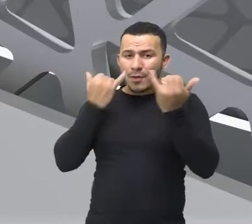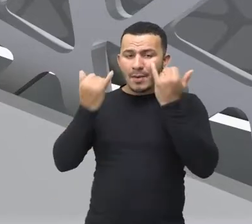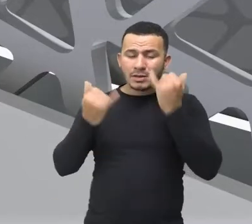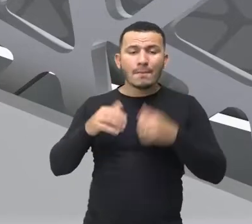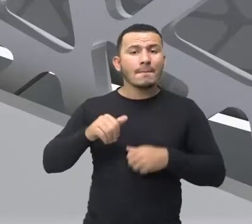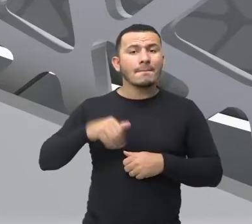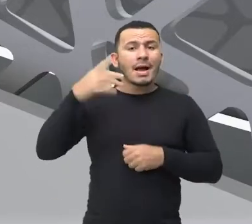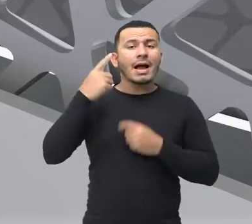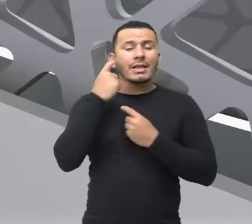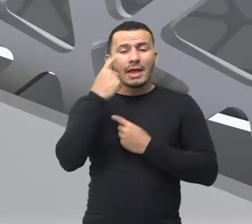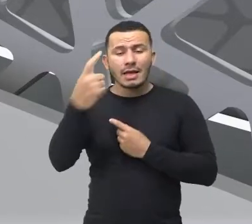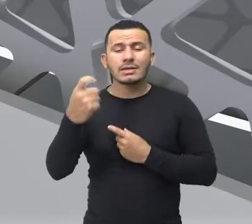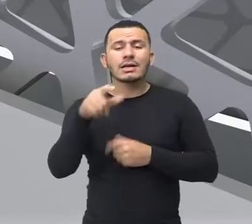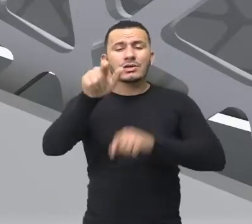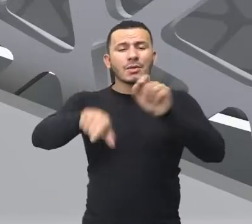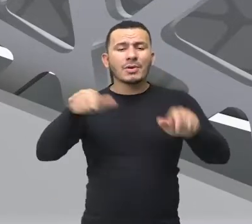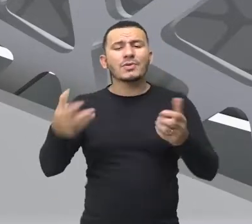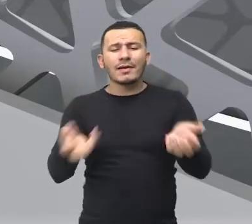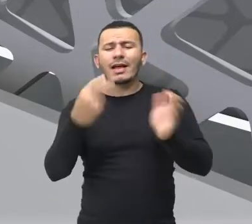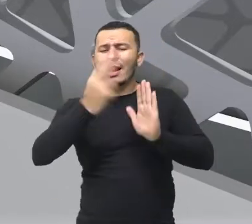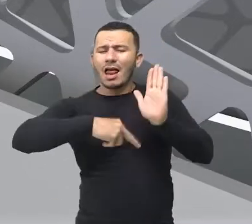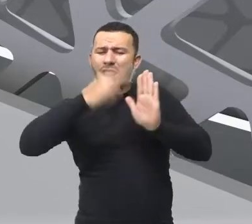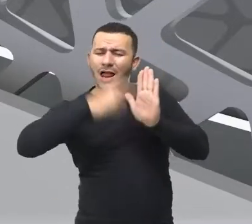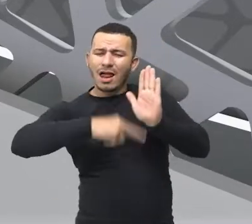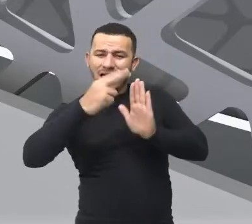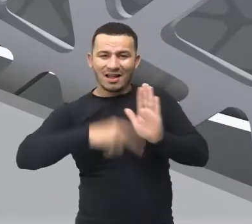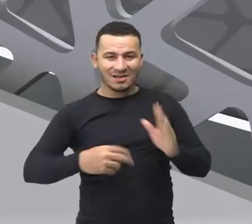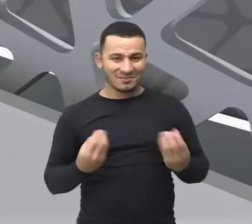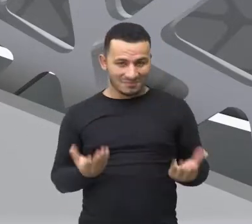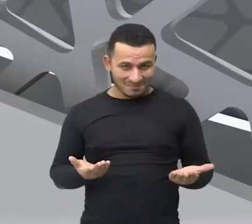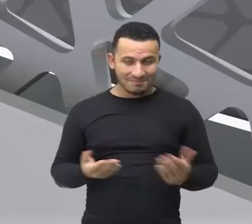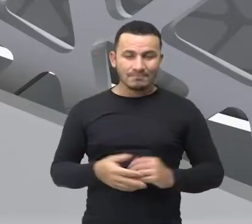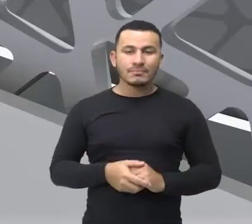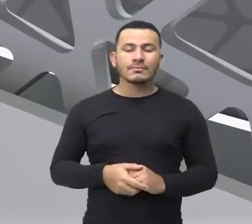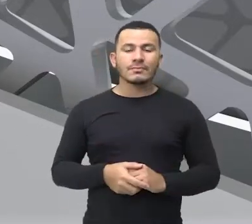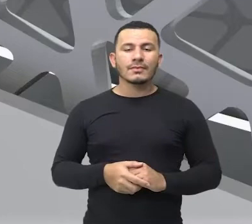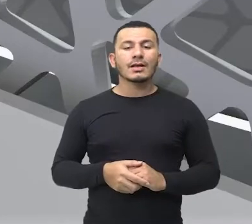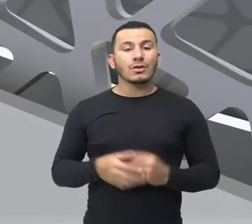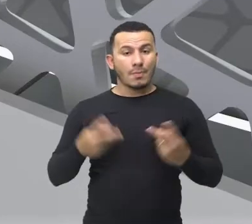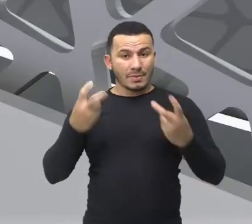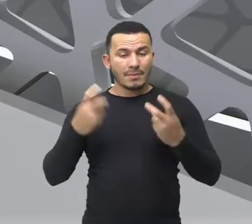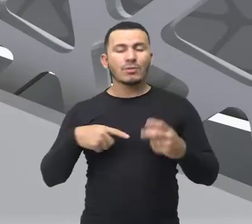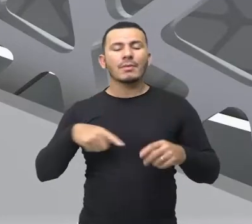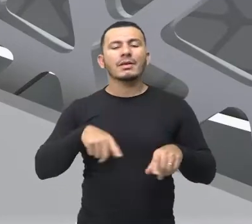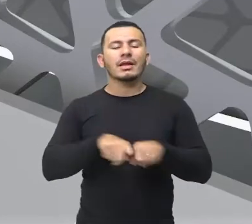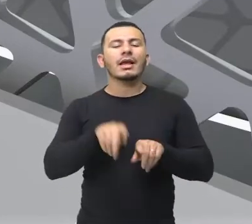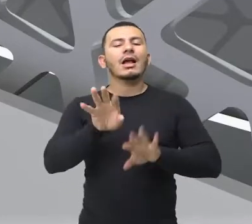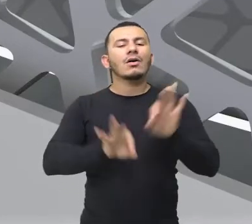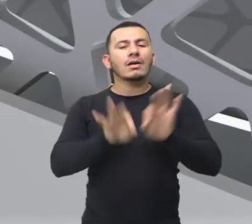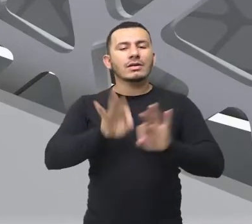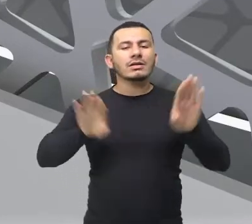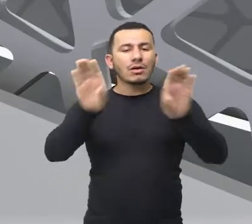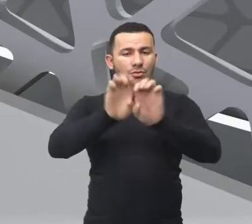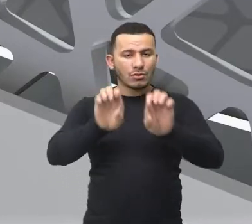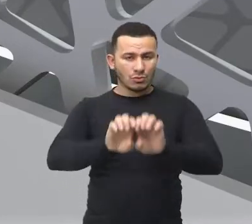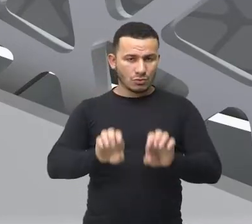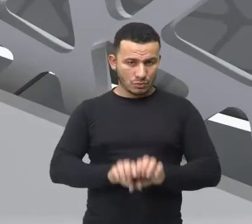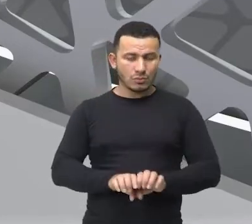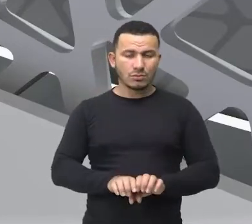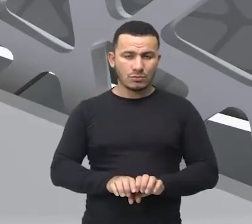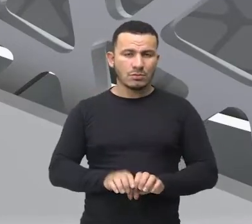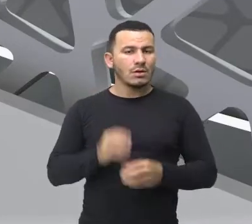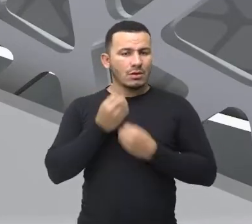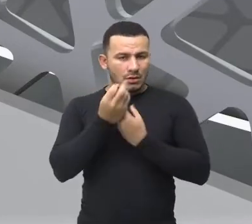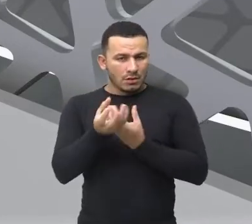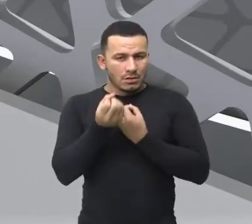o leitor que está curioso, que quer saber, ok? Então, perceba que a gente mencionou também a estrutura da notícia, certo? A